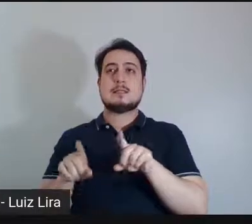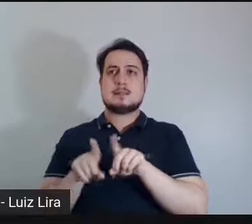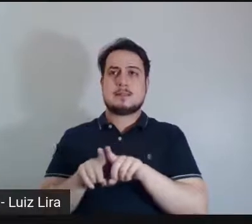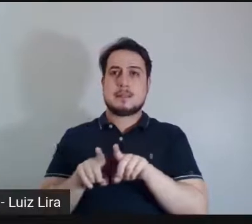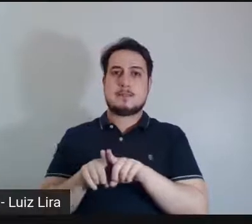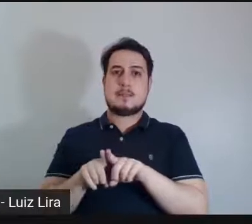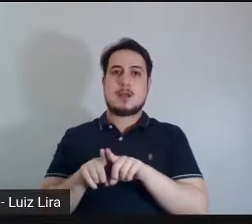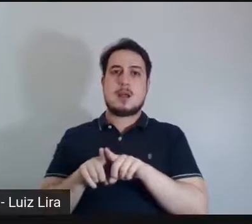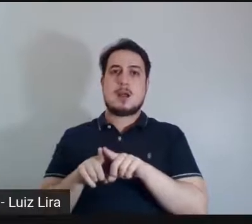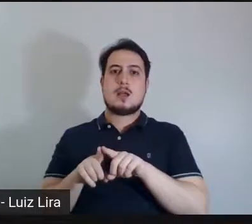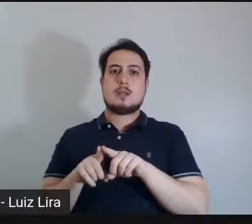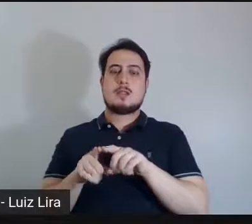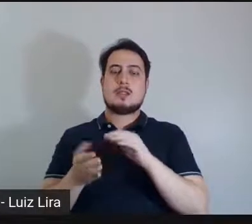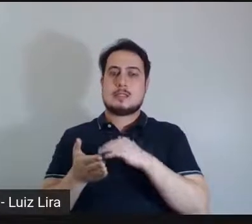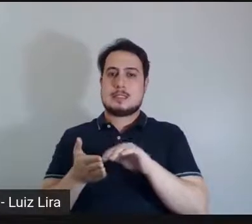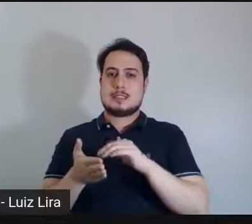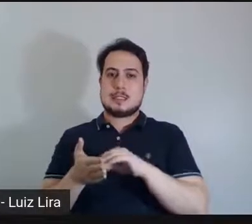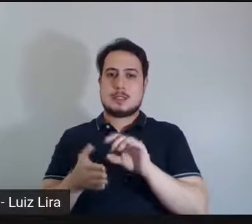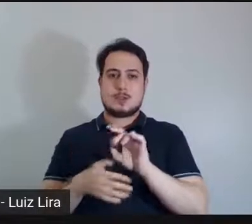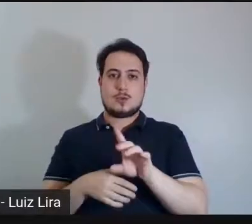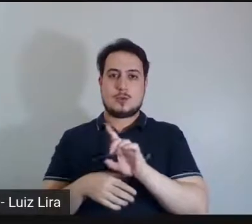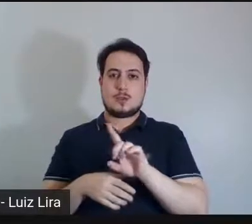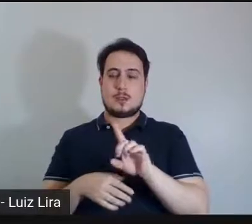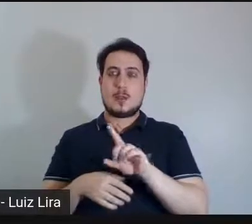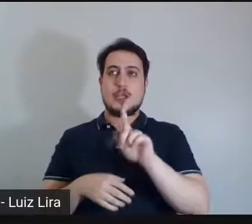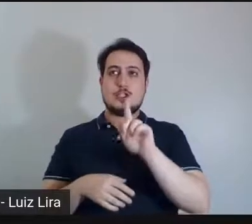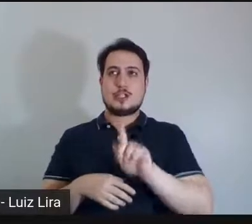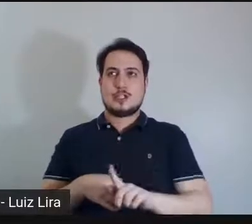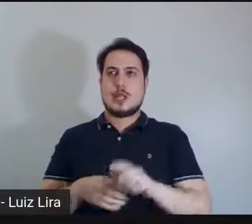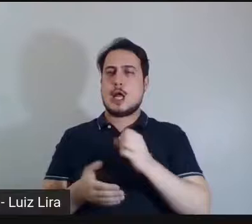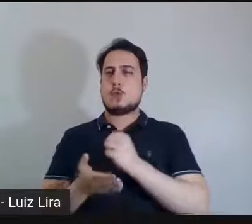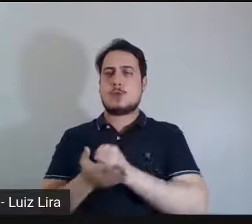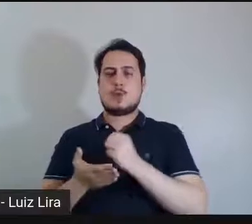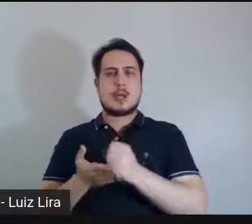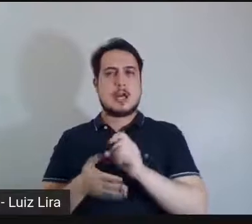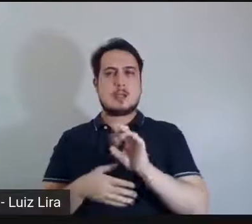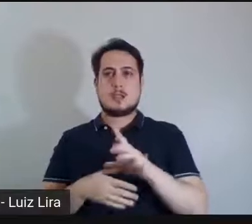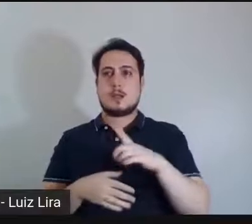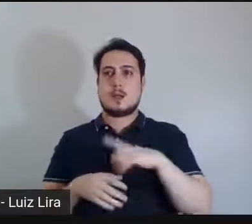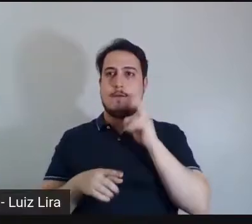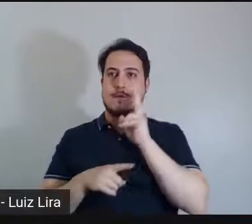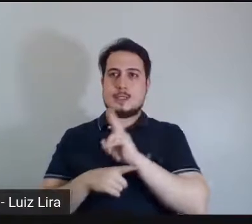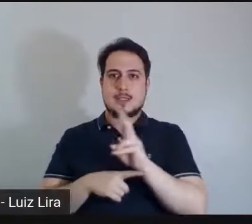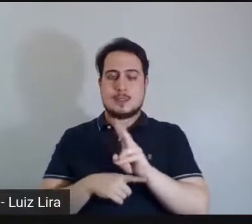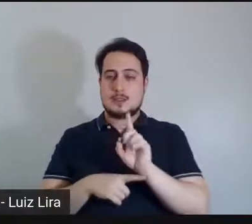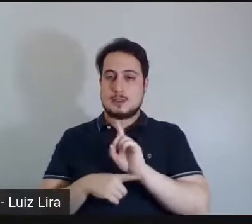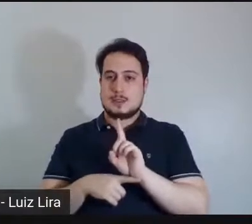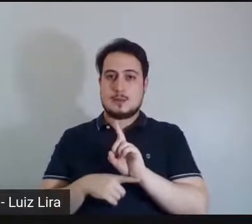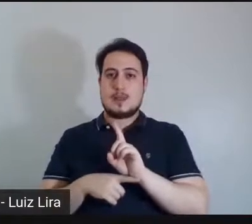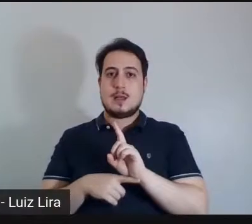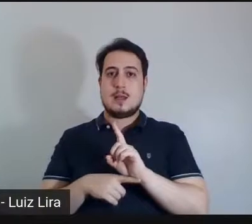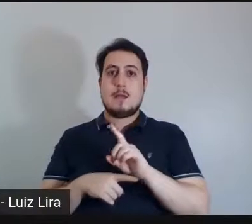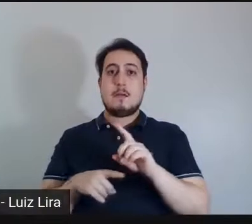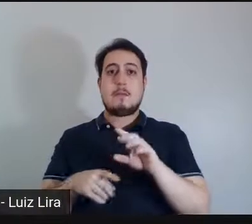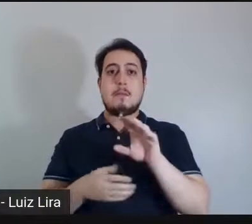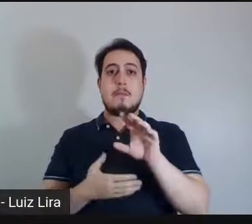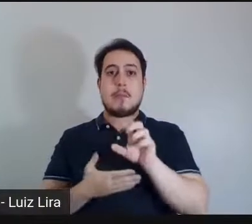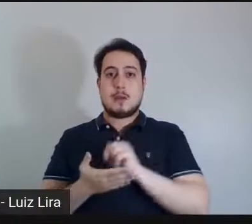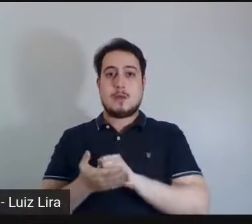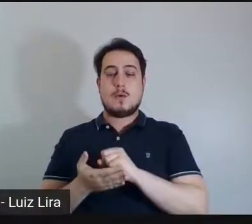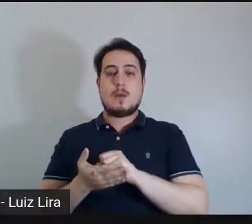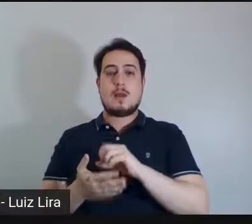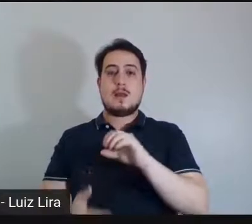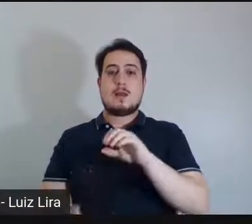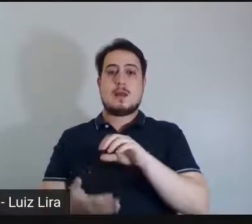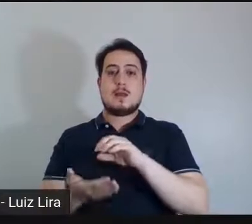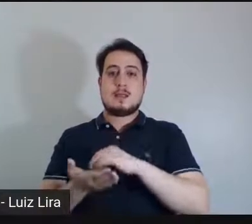não é que pegou as pessoas que gerem o contrato ou o fiscal, né, a alta administração. Pegou as SEGES como algo central